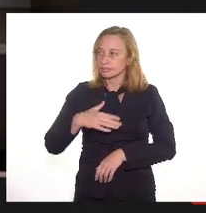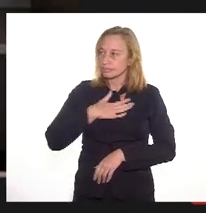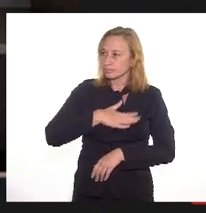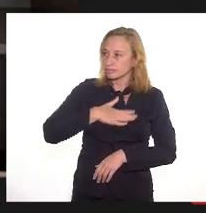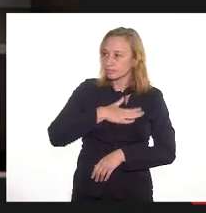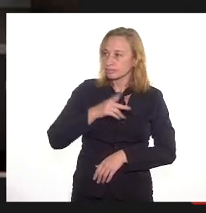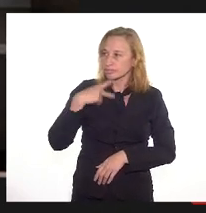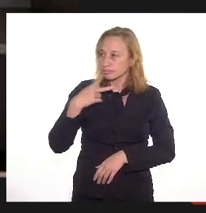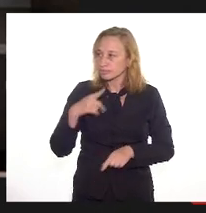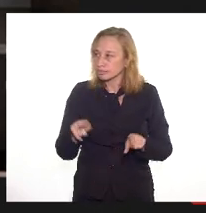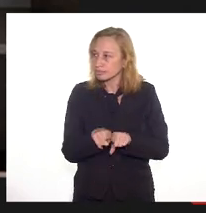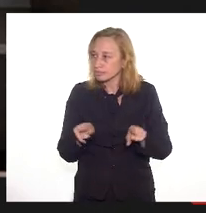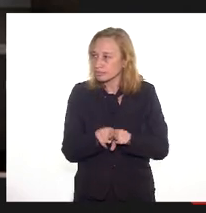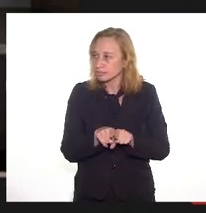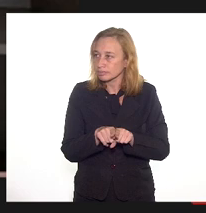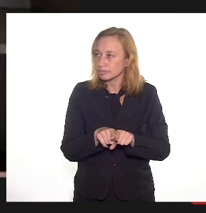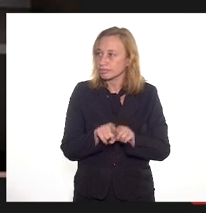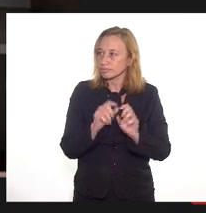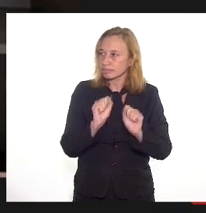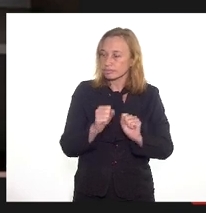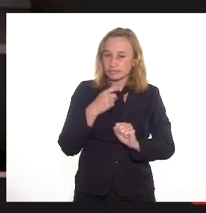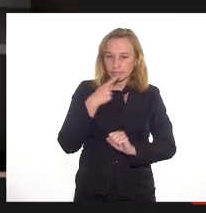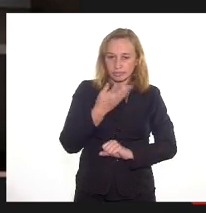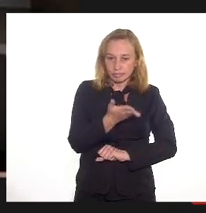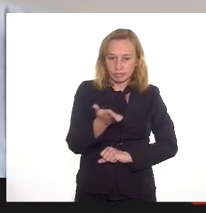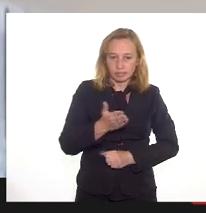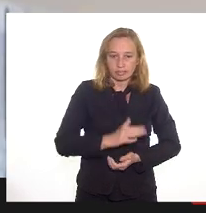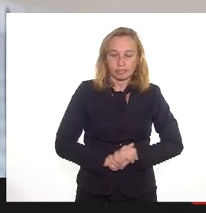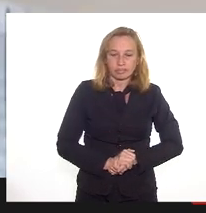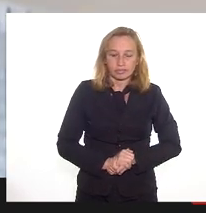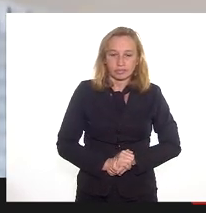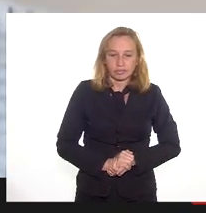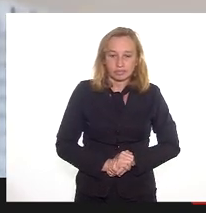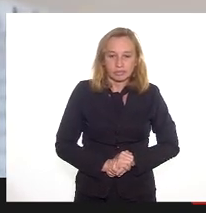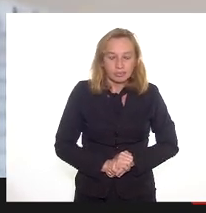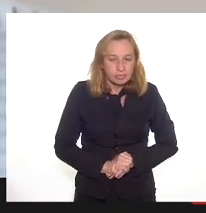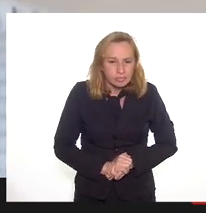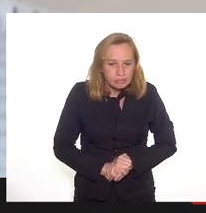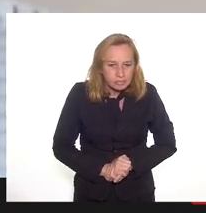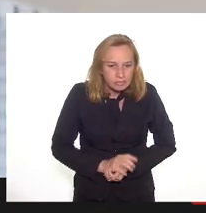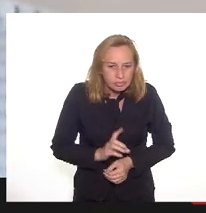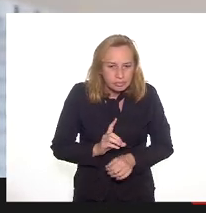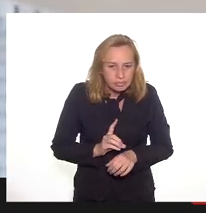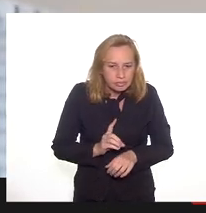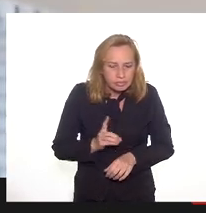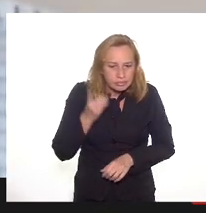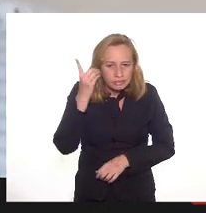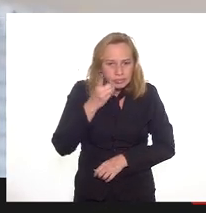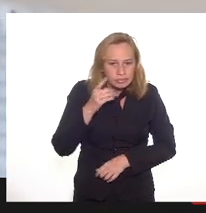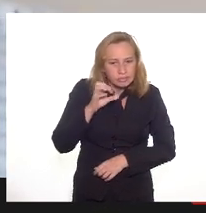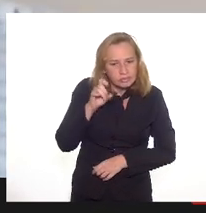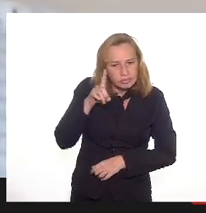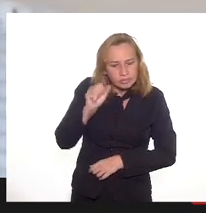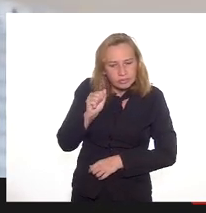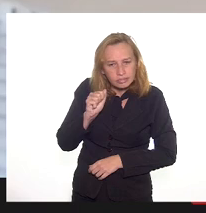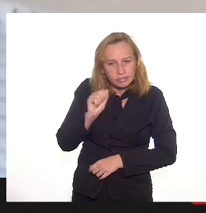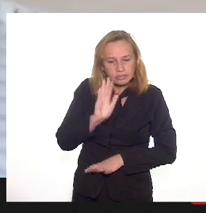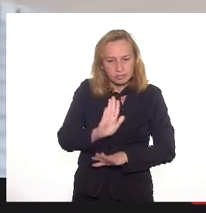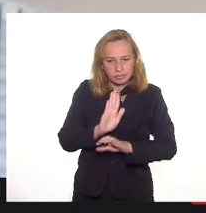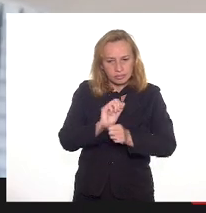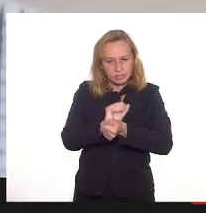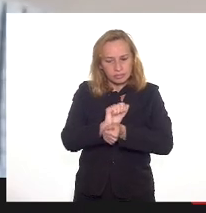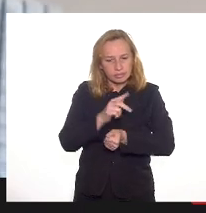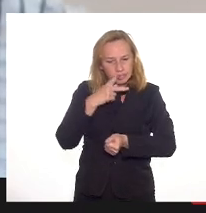uma colocação. Então, abro a palavra para a senhora, doutora Magda. Deputada Célia, só um pontinho, muito, uma coisa muito